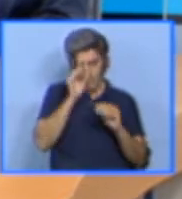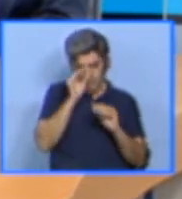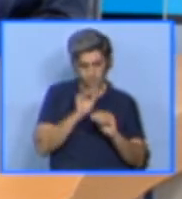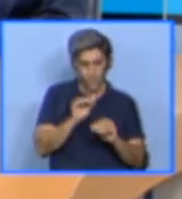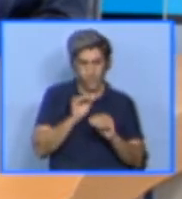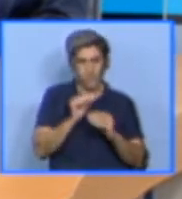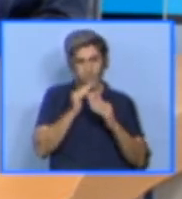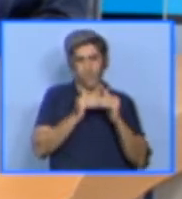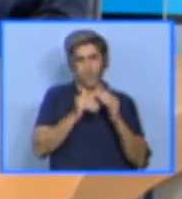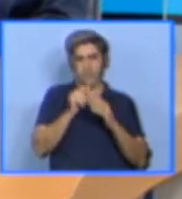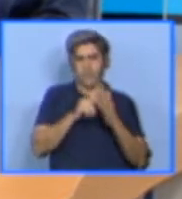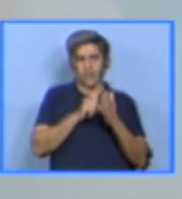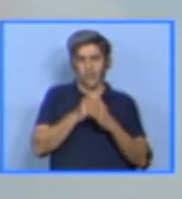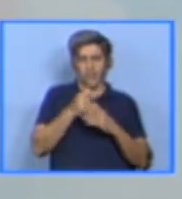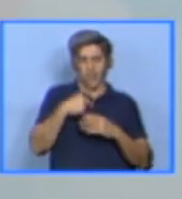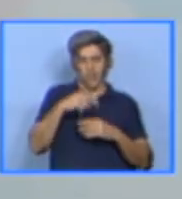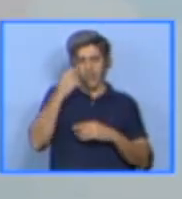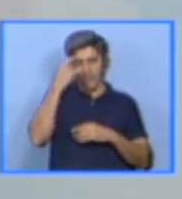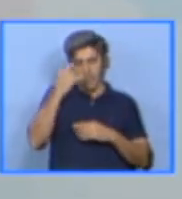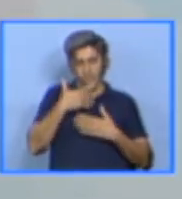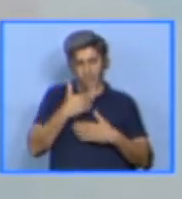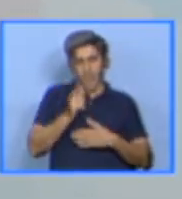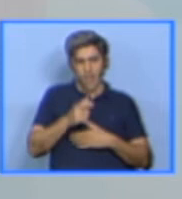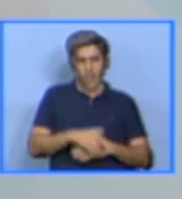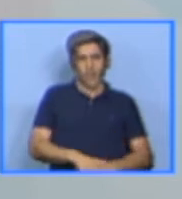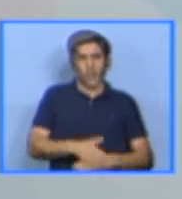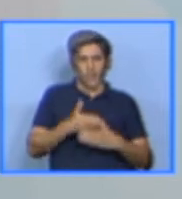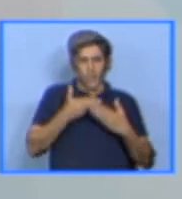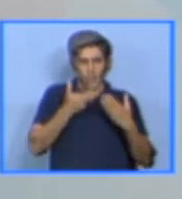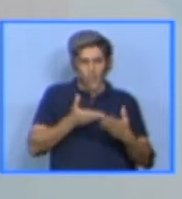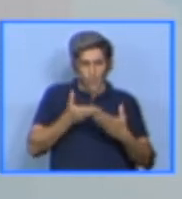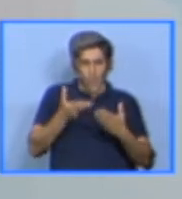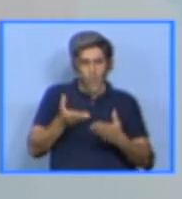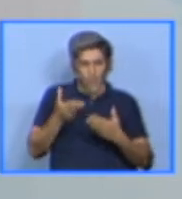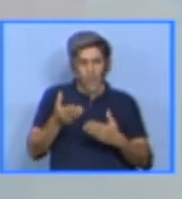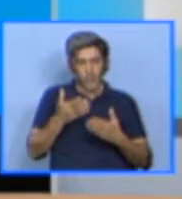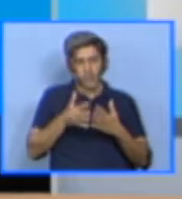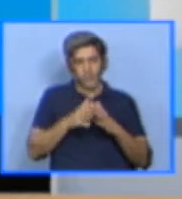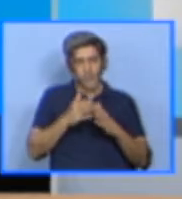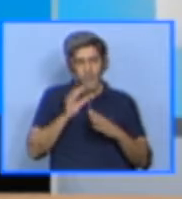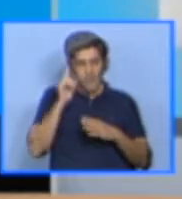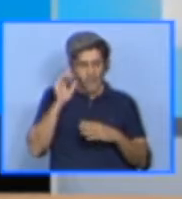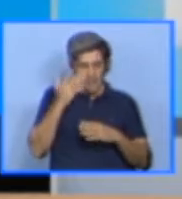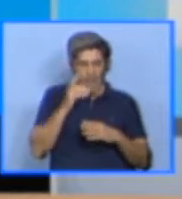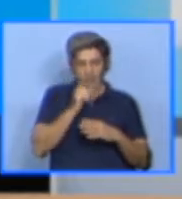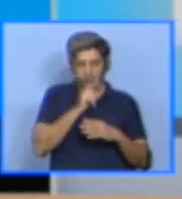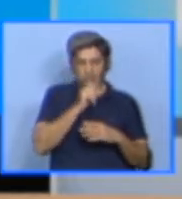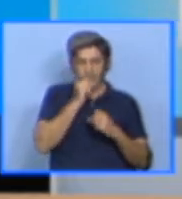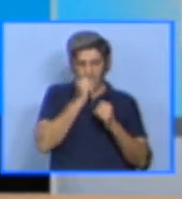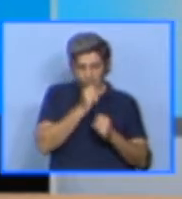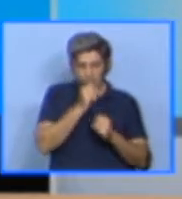da construção. Sempre foi muito esta a nossa vontade de ajudar, e é um dos grandes pilares e uma das grandes